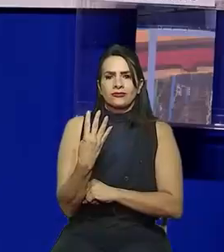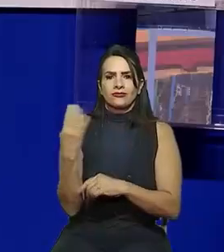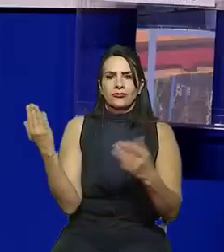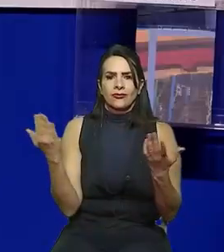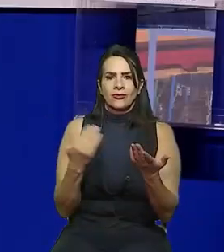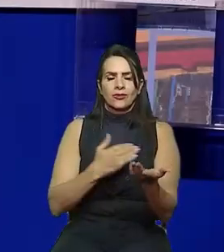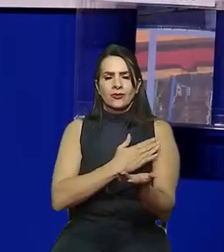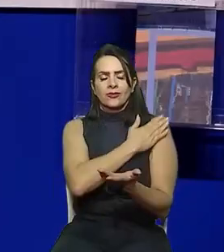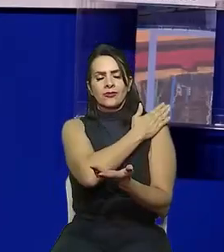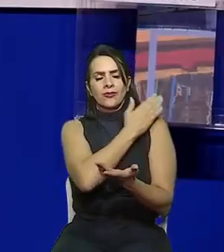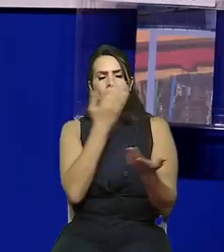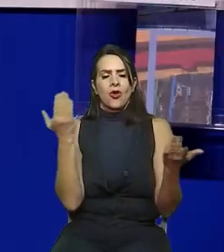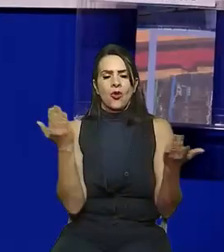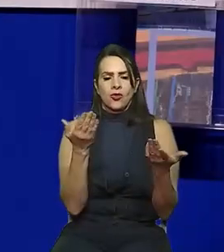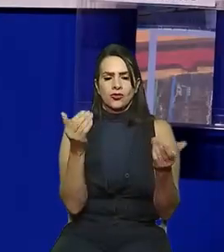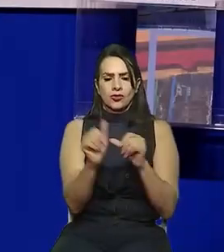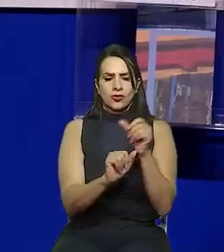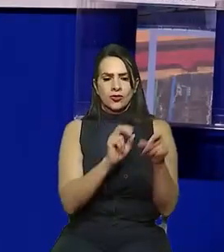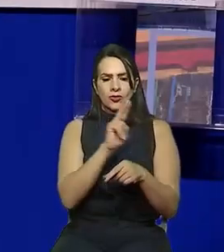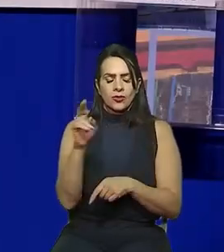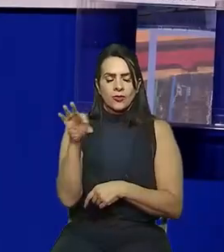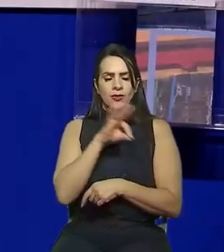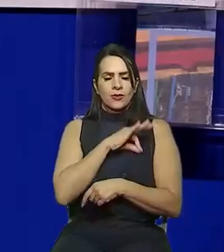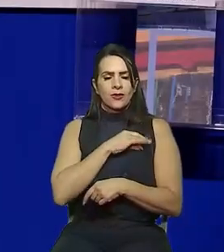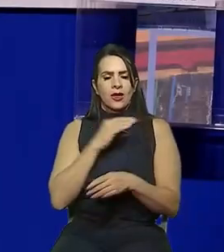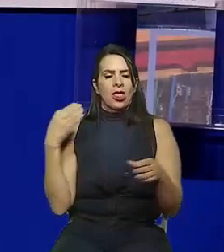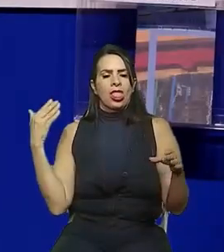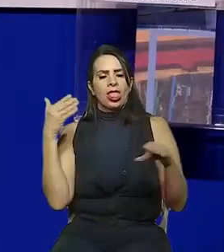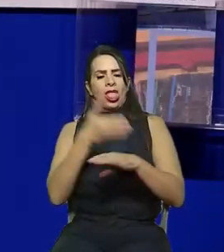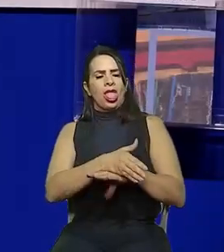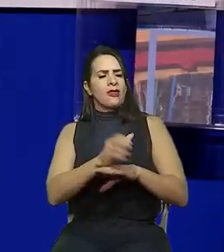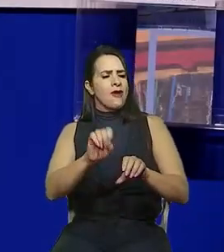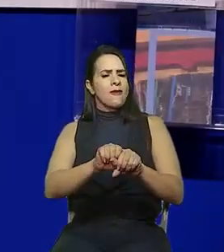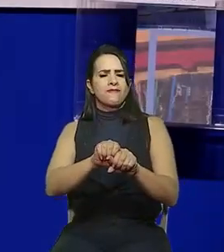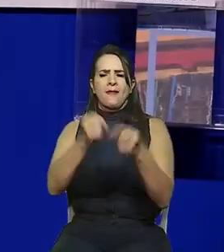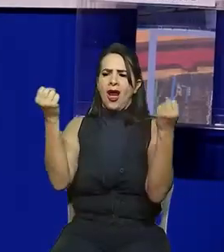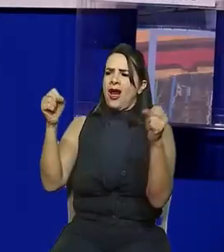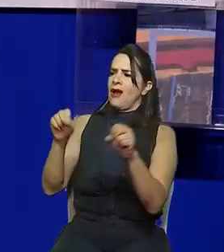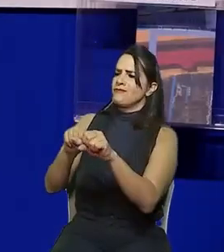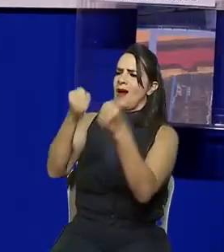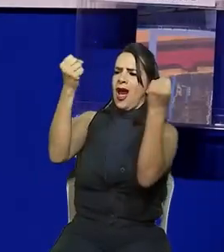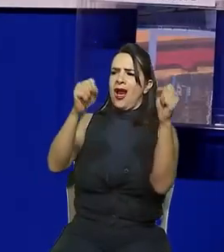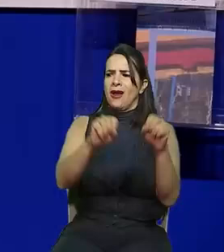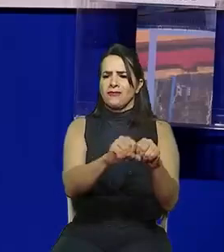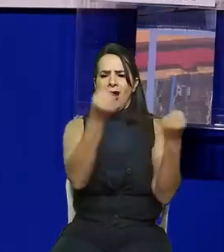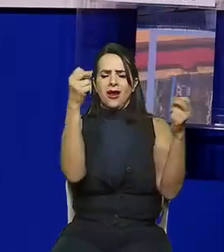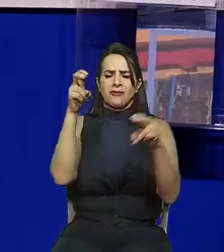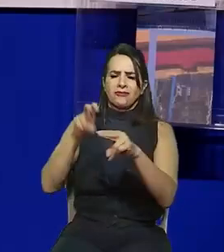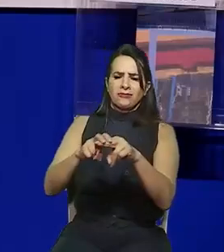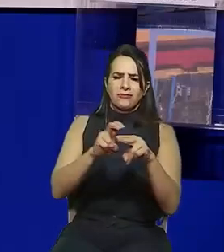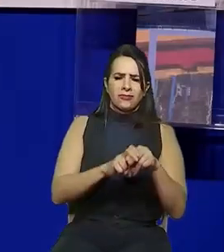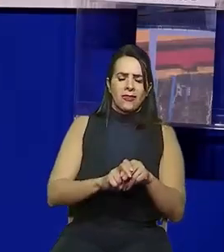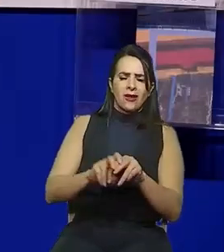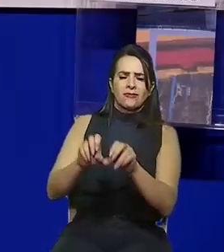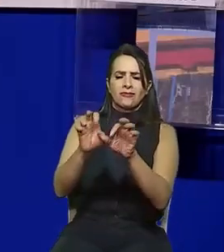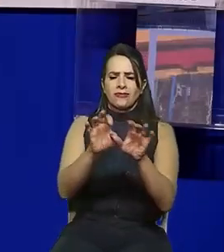PM, entrou, foi quebrando tudo, cadeira por máquina de escrever, telefones e tudo,